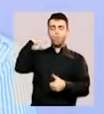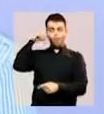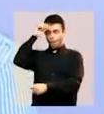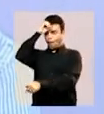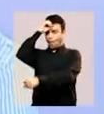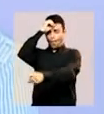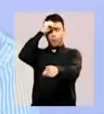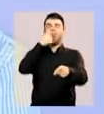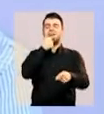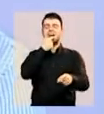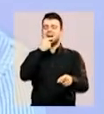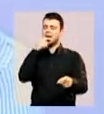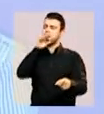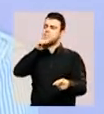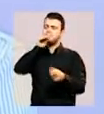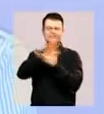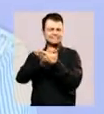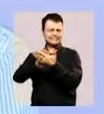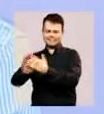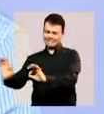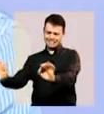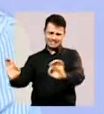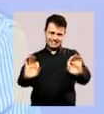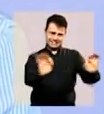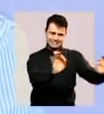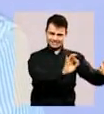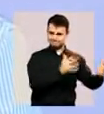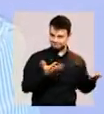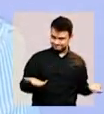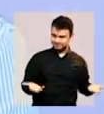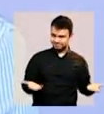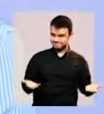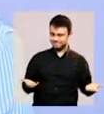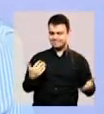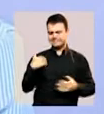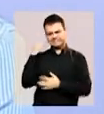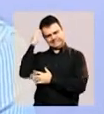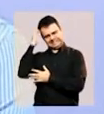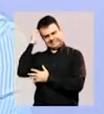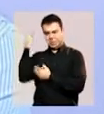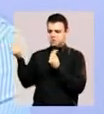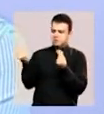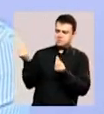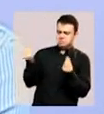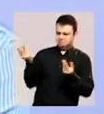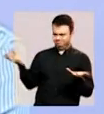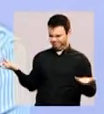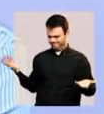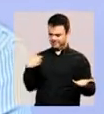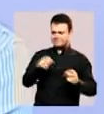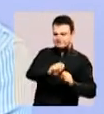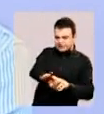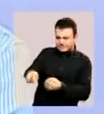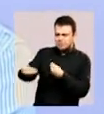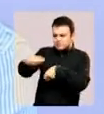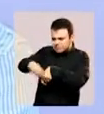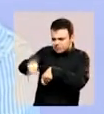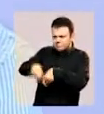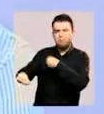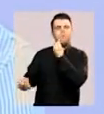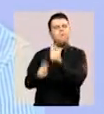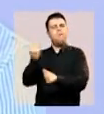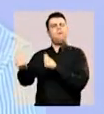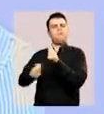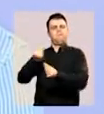de inglês, começando por aí. Então, aí eu ficando pensando, como que eu vou transmitir isso para a criança? Isso